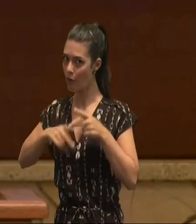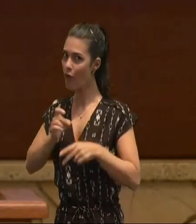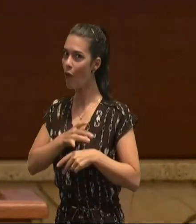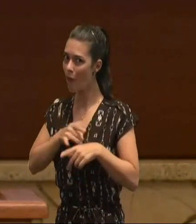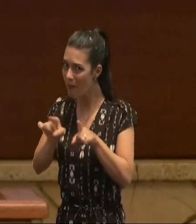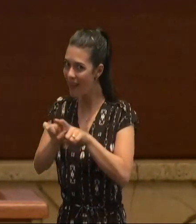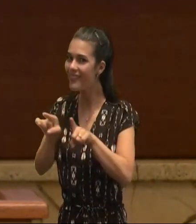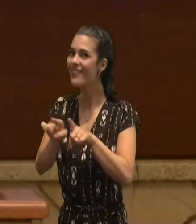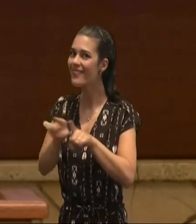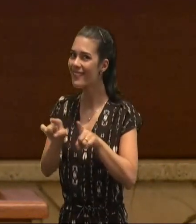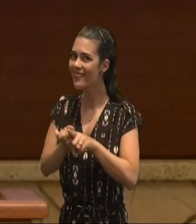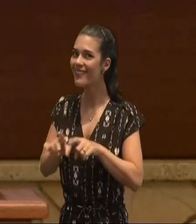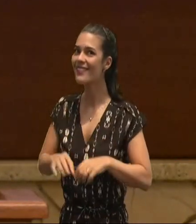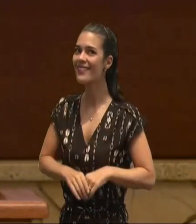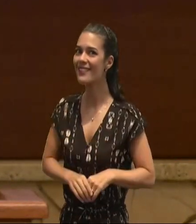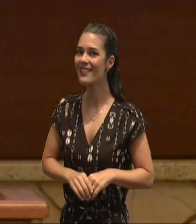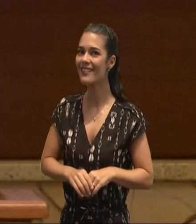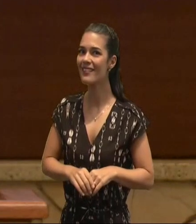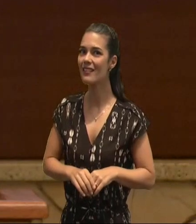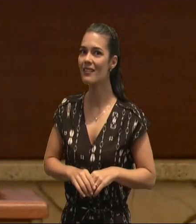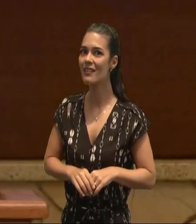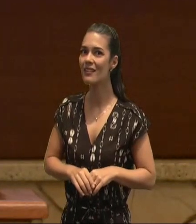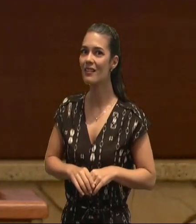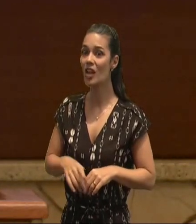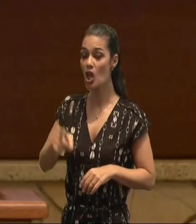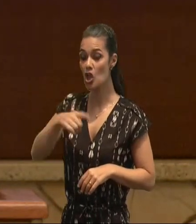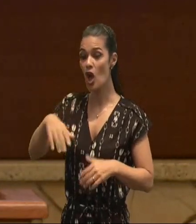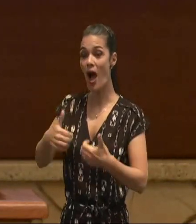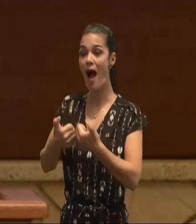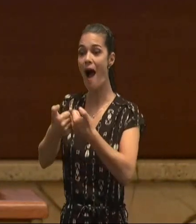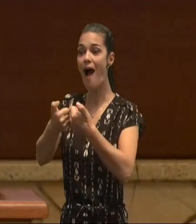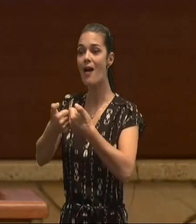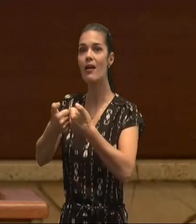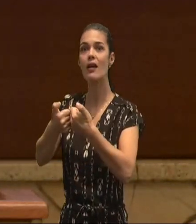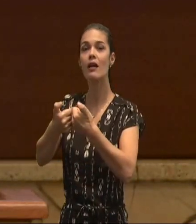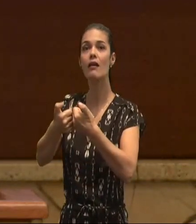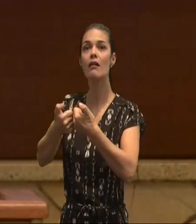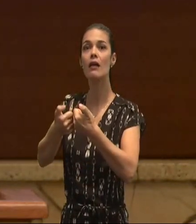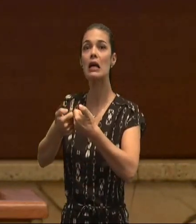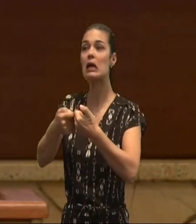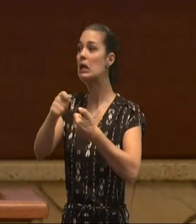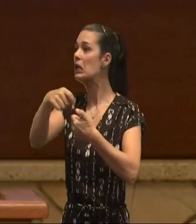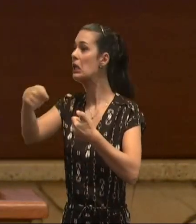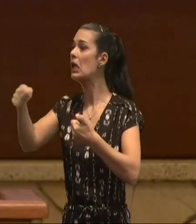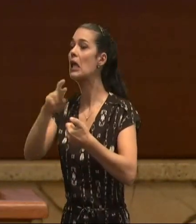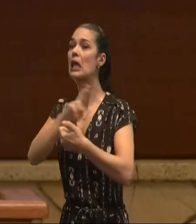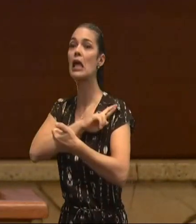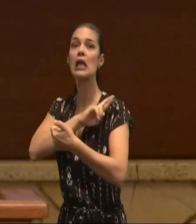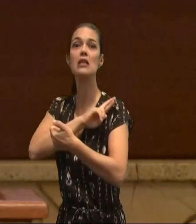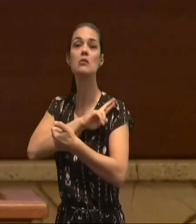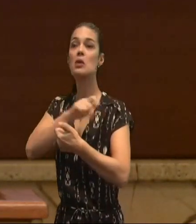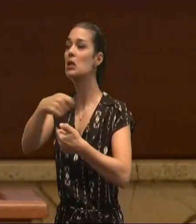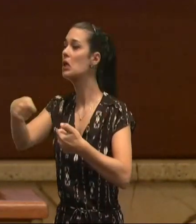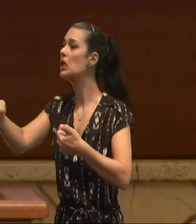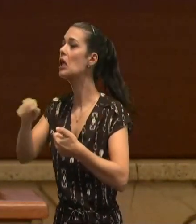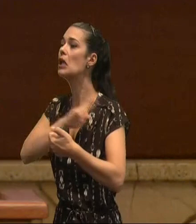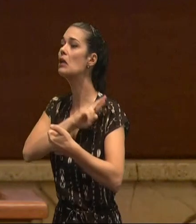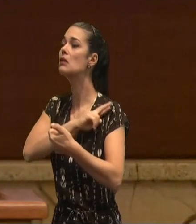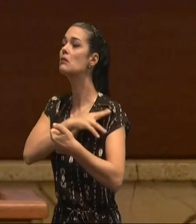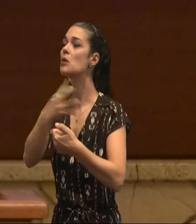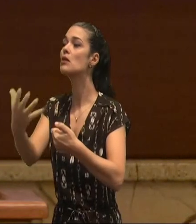Capítulo 6, o verso 21, para quem devemos enviar a arca? Para a casa de quem? Quem vai receber esta